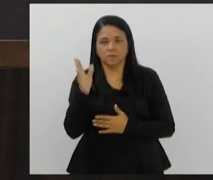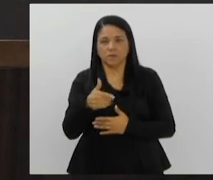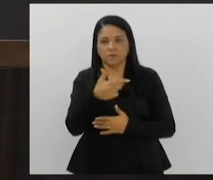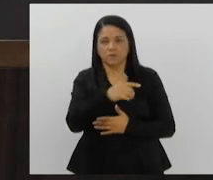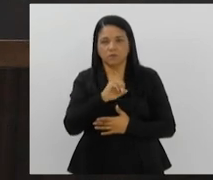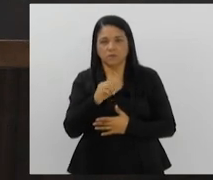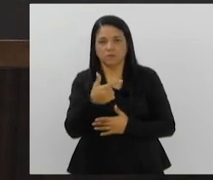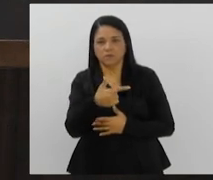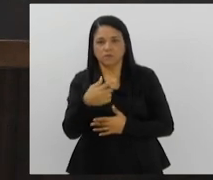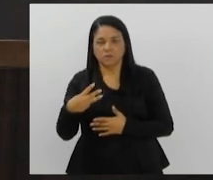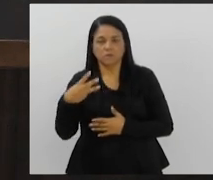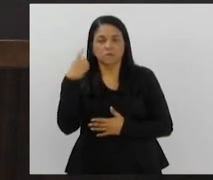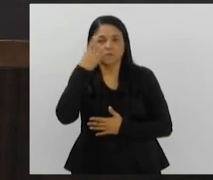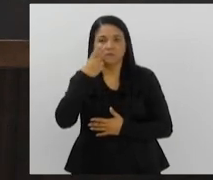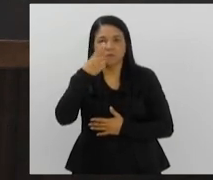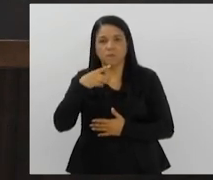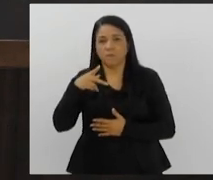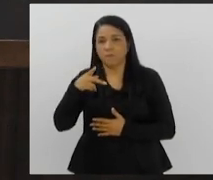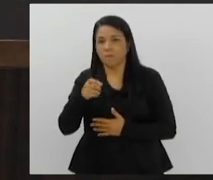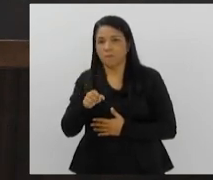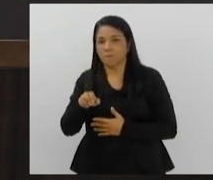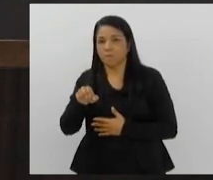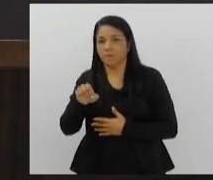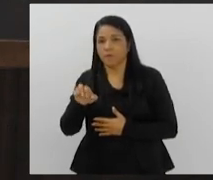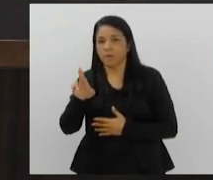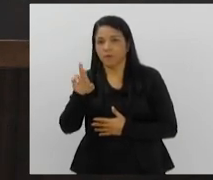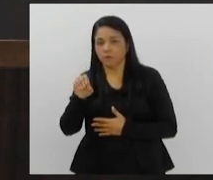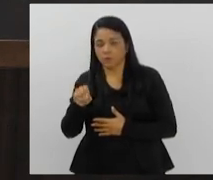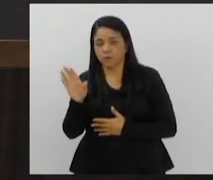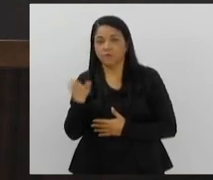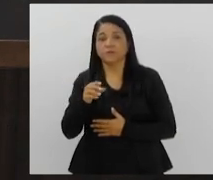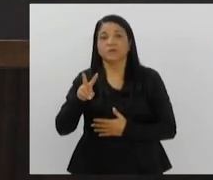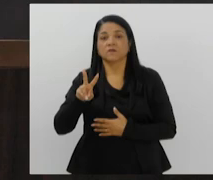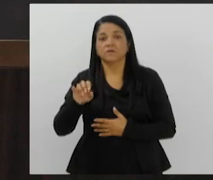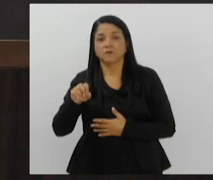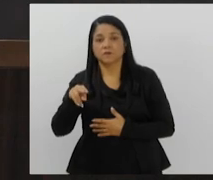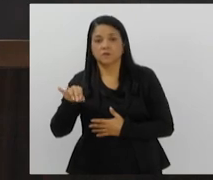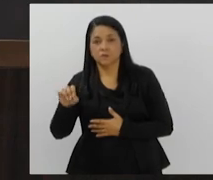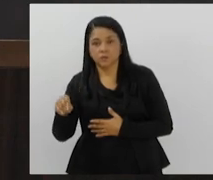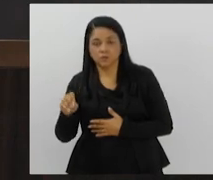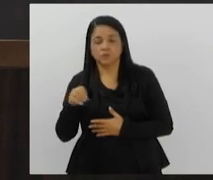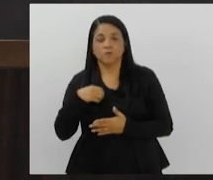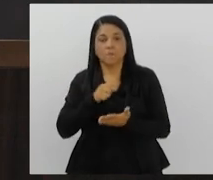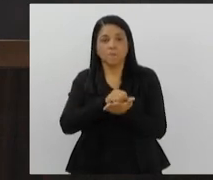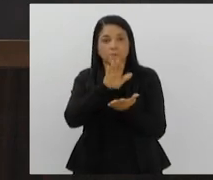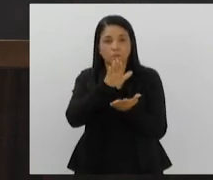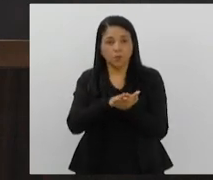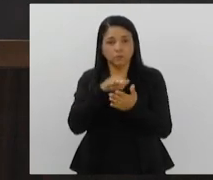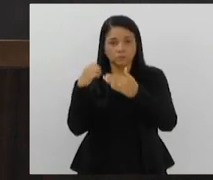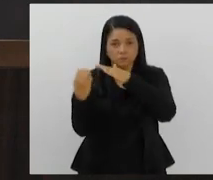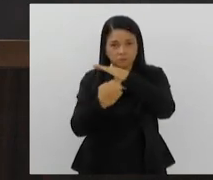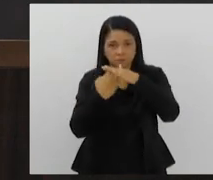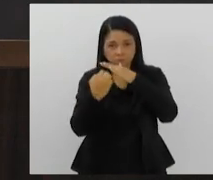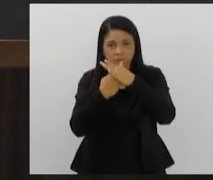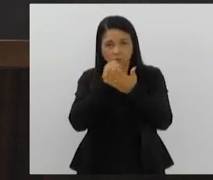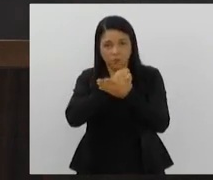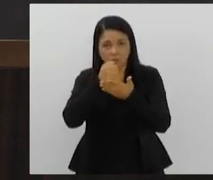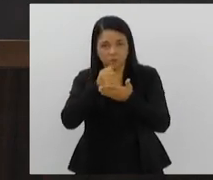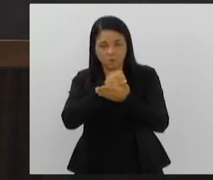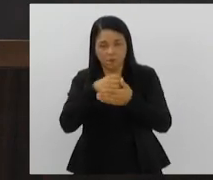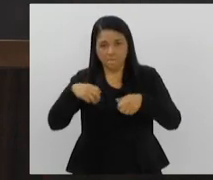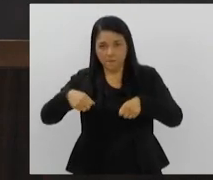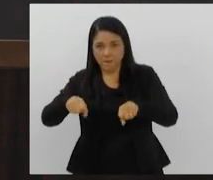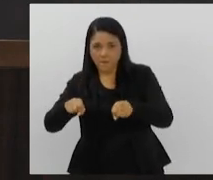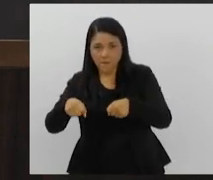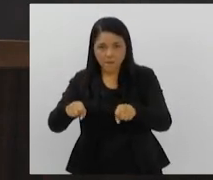24, de autoria do deputado Dr. Pedro Ricardo e Vinícius Cozzolino, que dispõe sobre a multa às empresas que contratarem